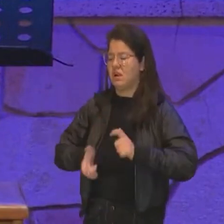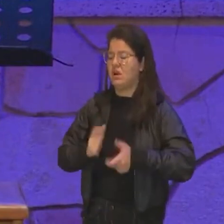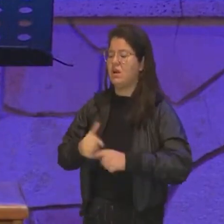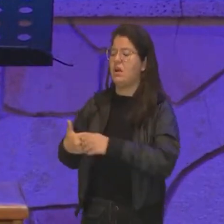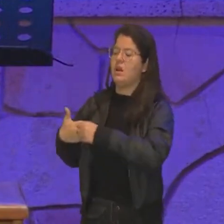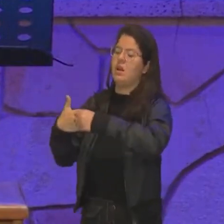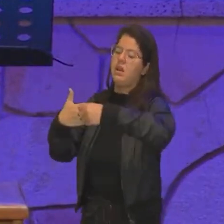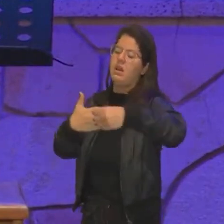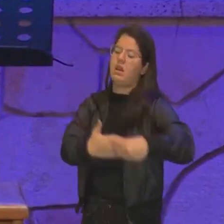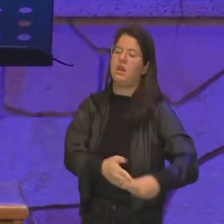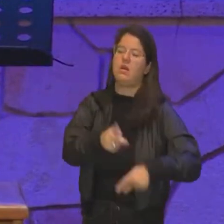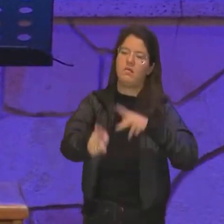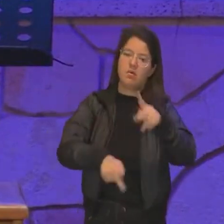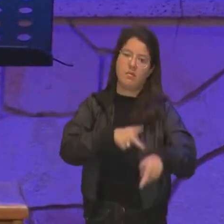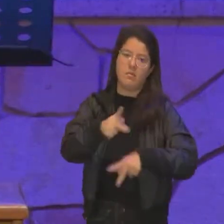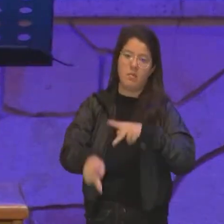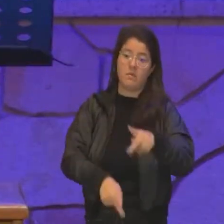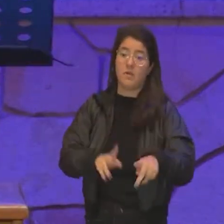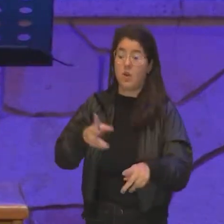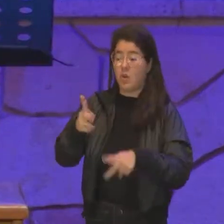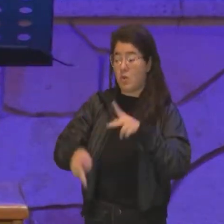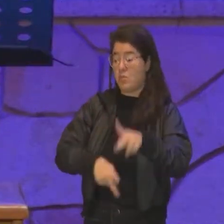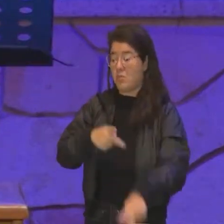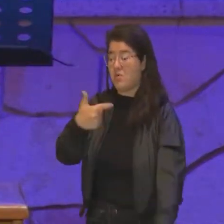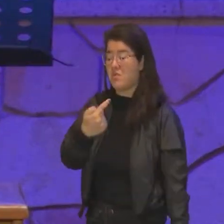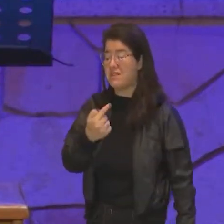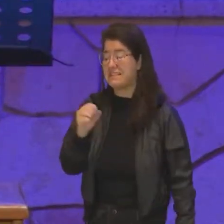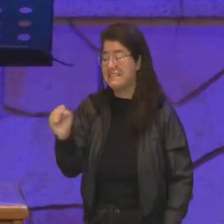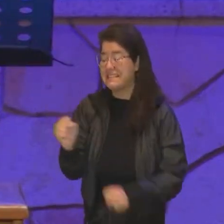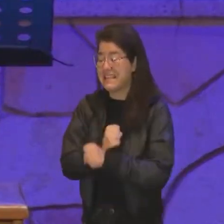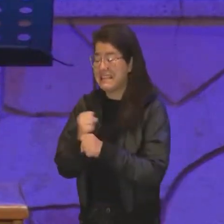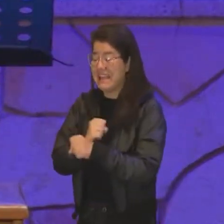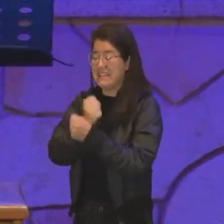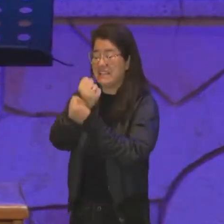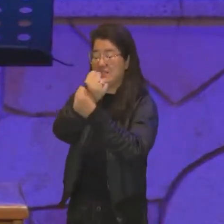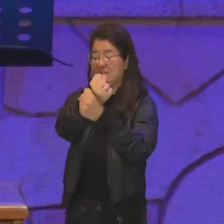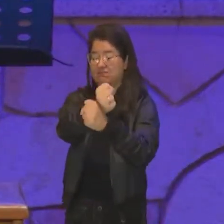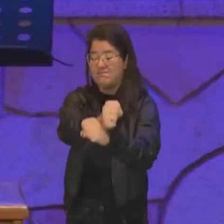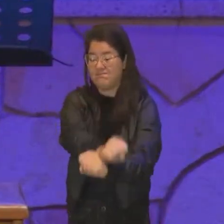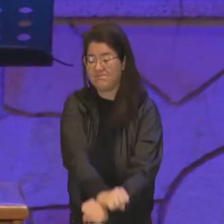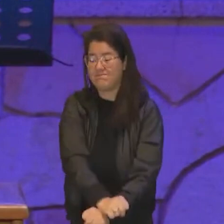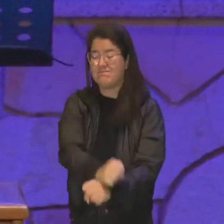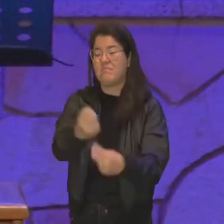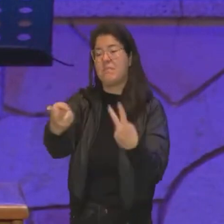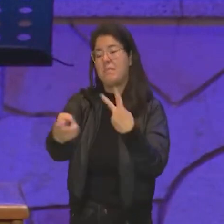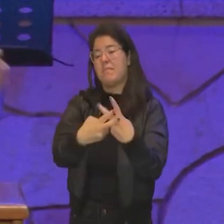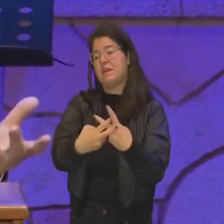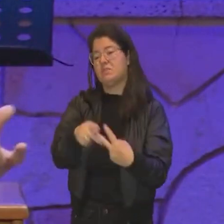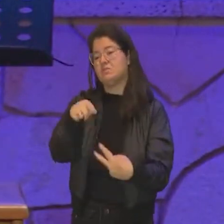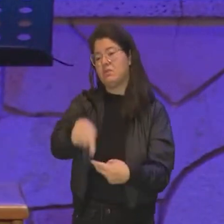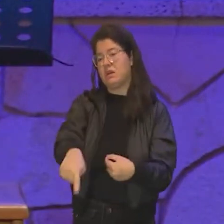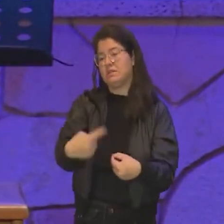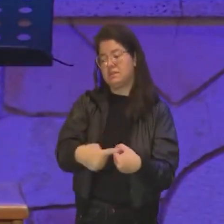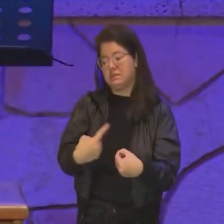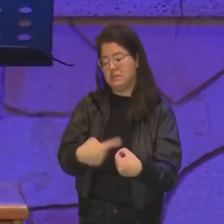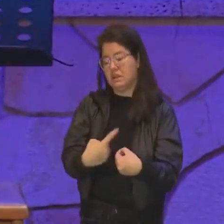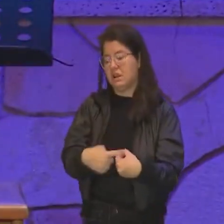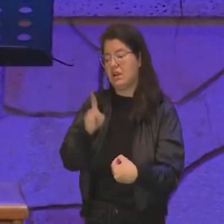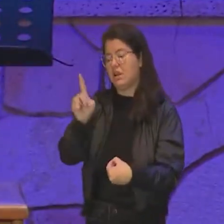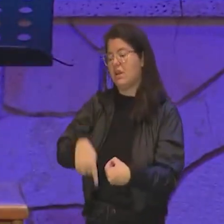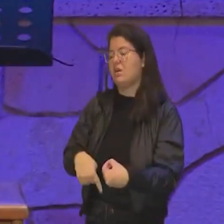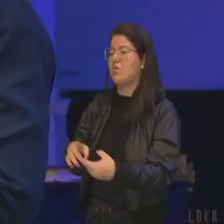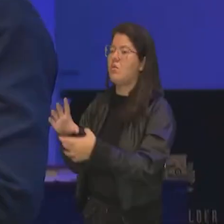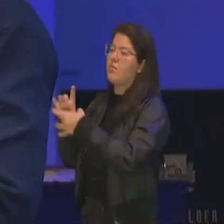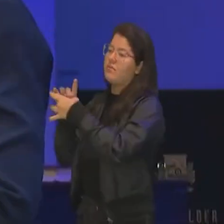povo, e o povo fica 70 anos exilado na Babilônia. Este é o quadro, este é o